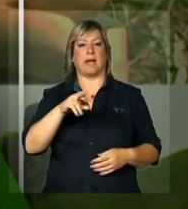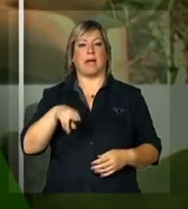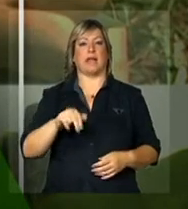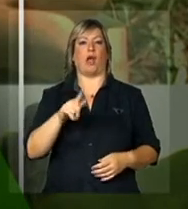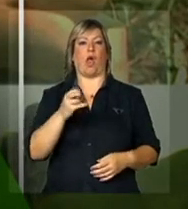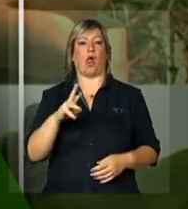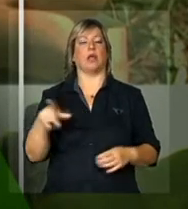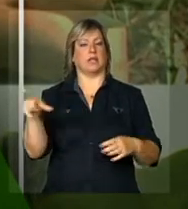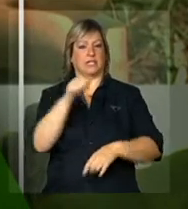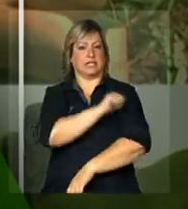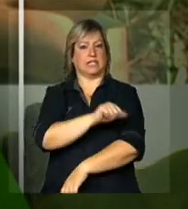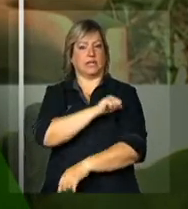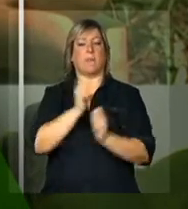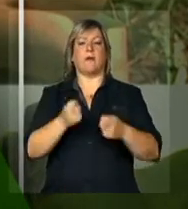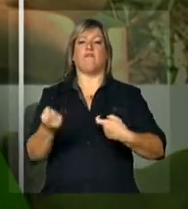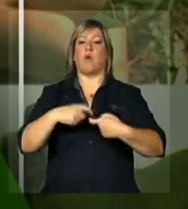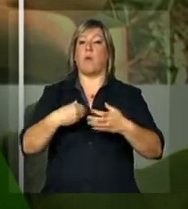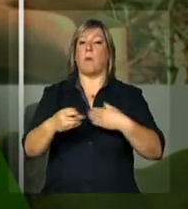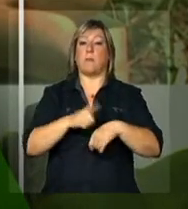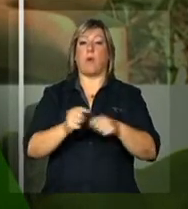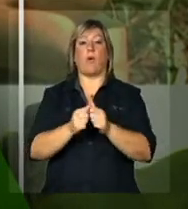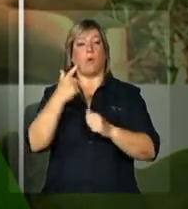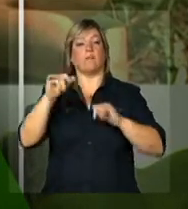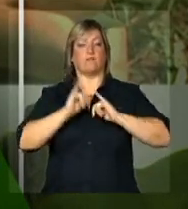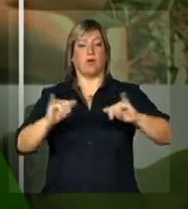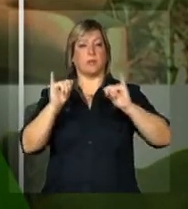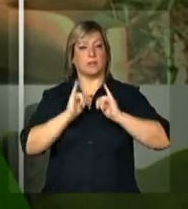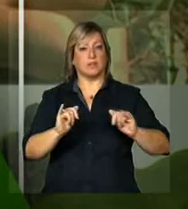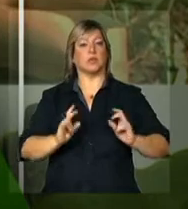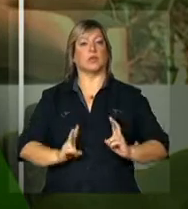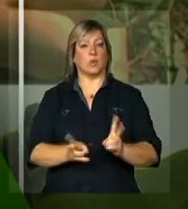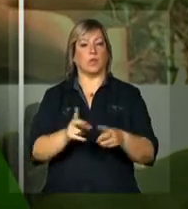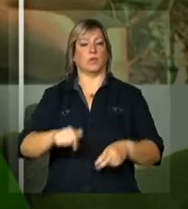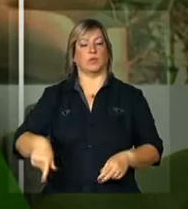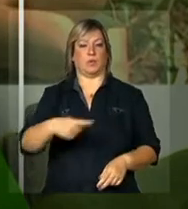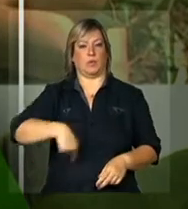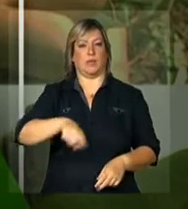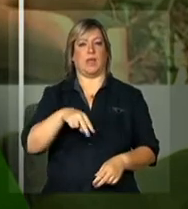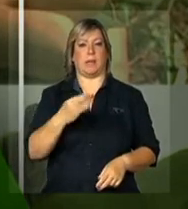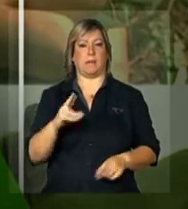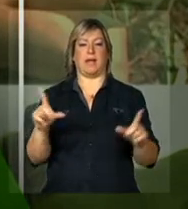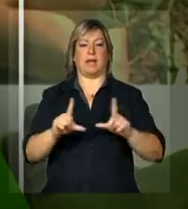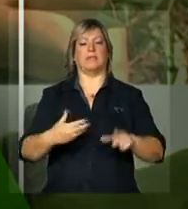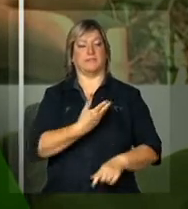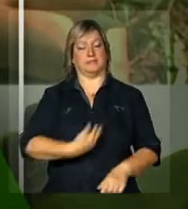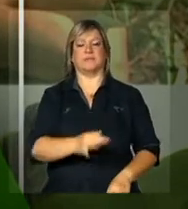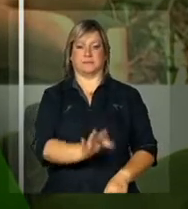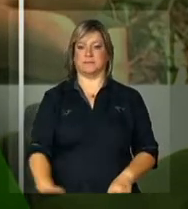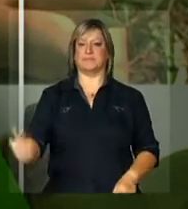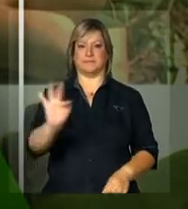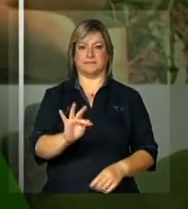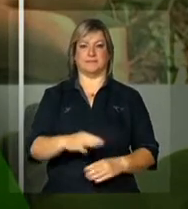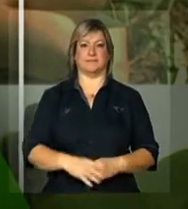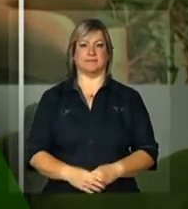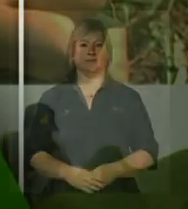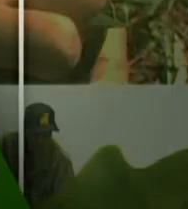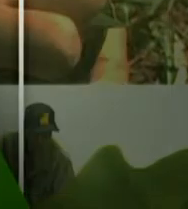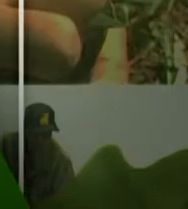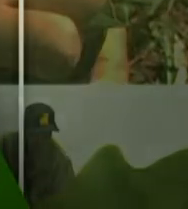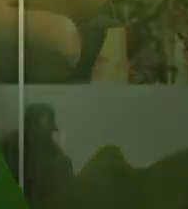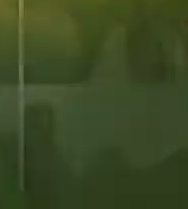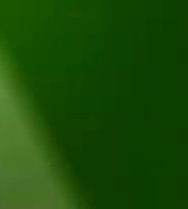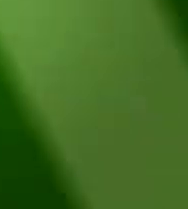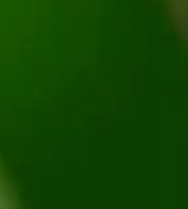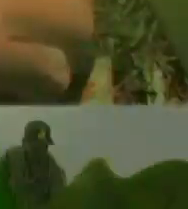no Rio de Janeiro. E nós podemos voltar a qualquer momento com outras informações. Continue com a gente, NBR, a TV do Governo Federal.